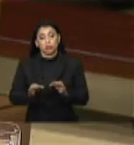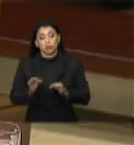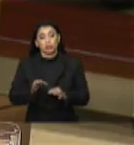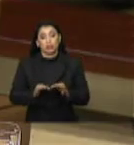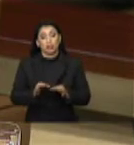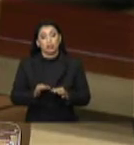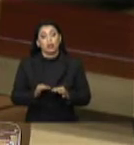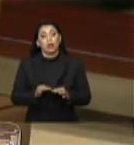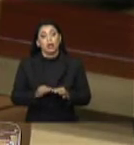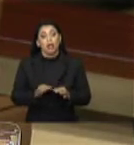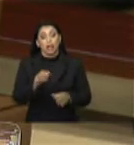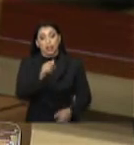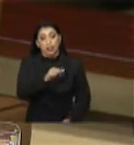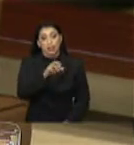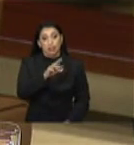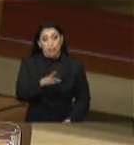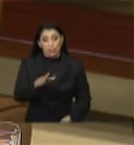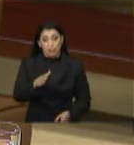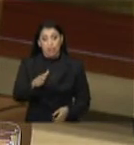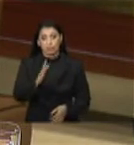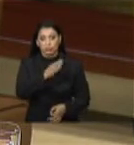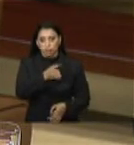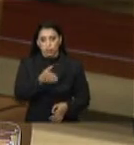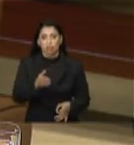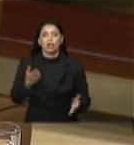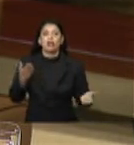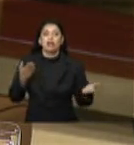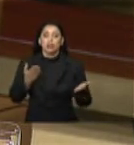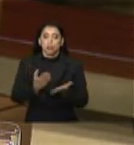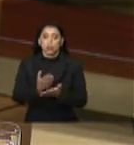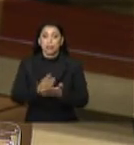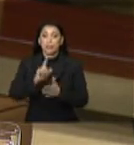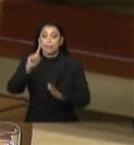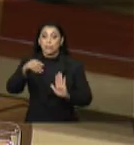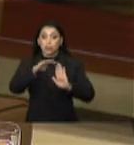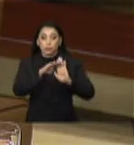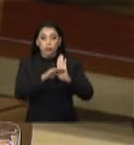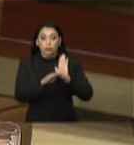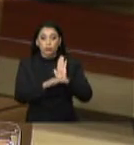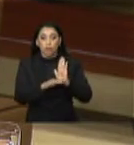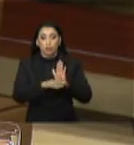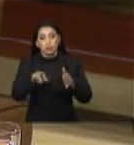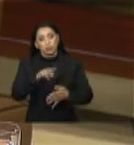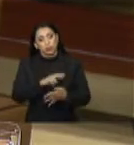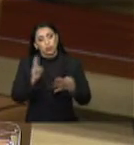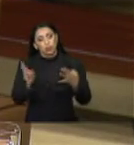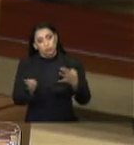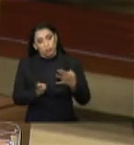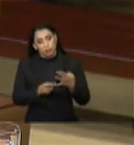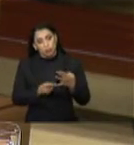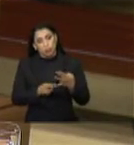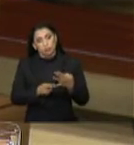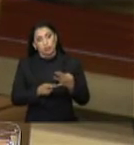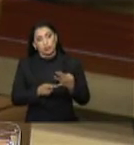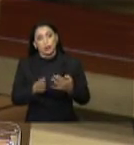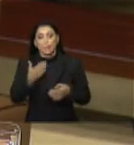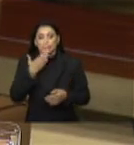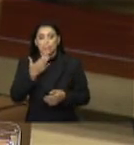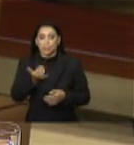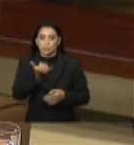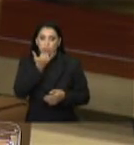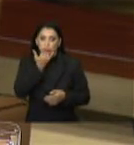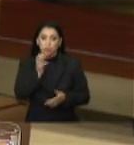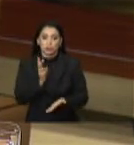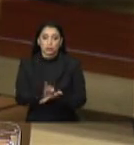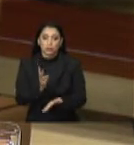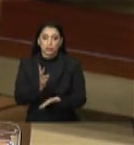a rescisória para depois pautarmos o recurso extraordinário e julgarmos o recurso ordinário peço venha para